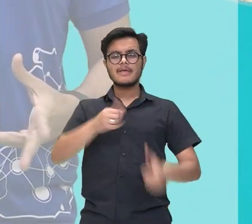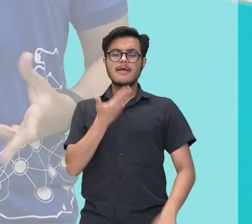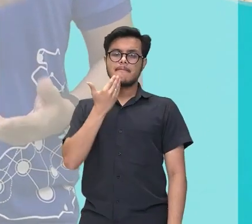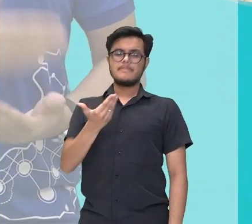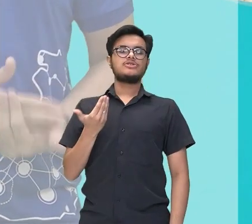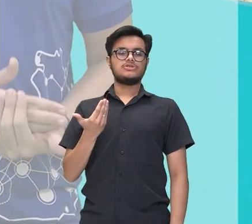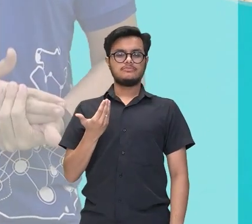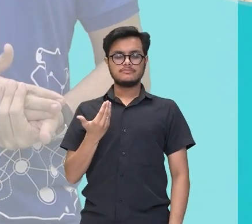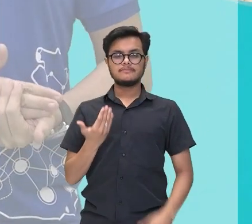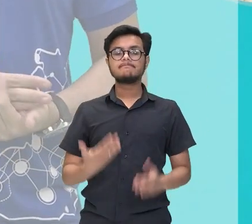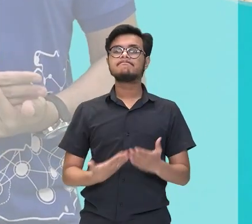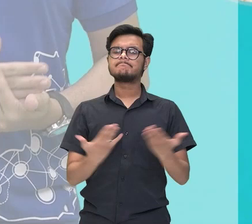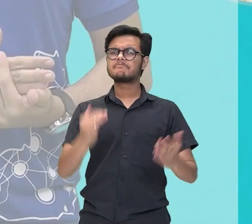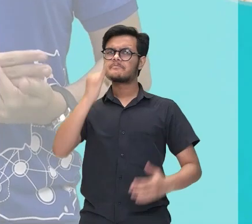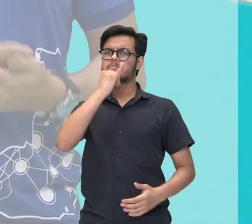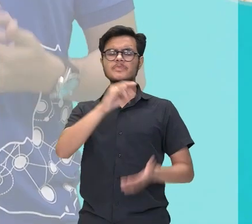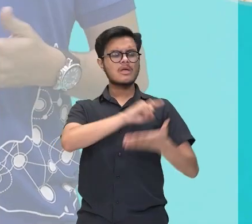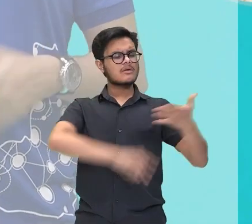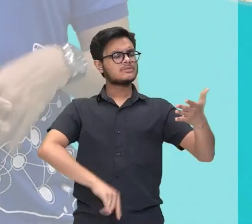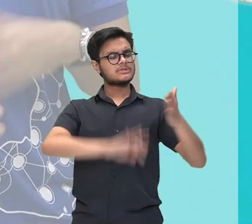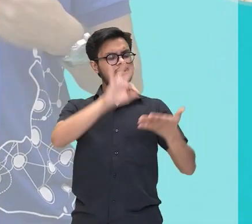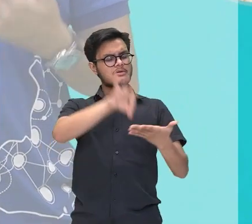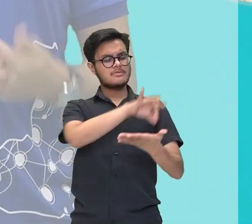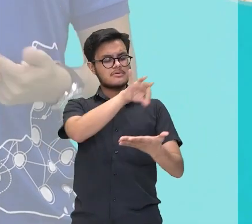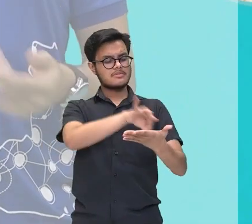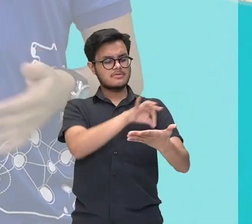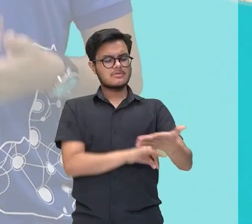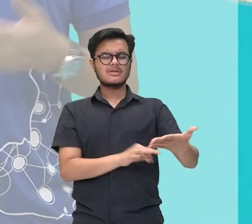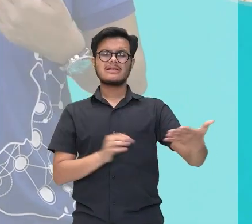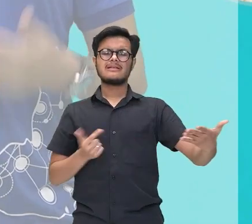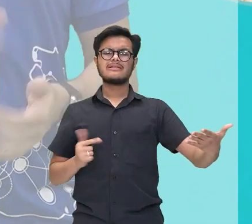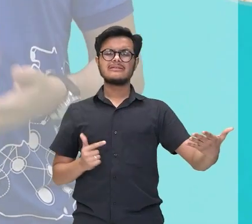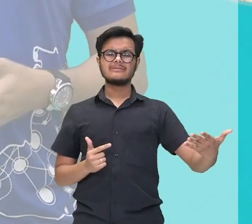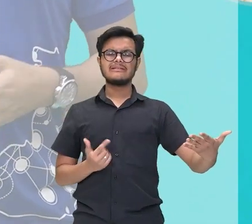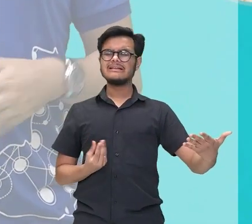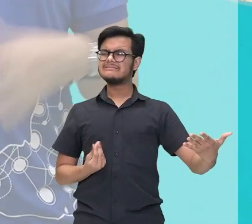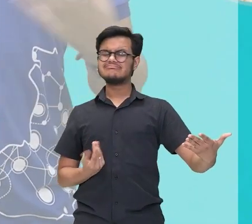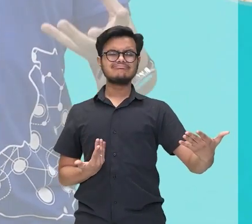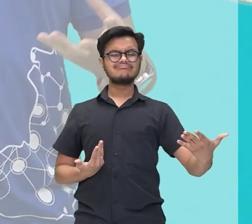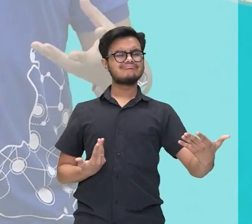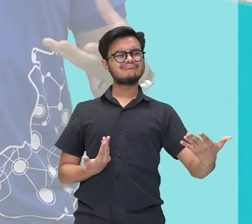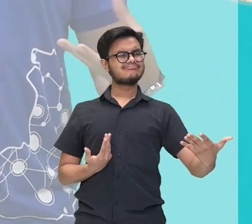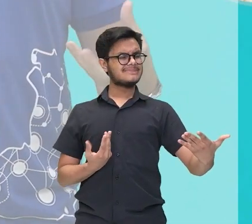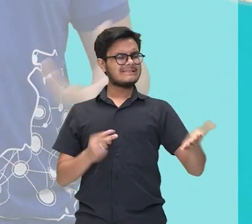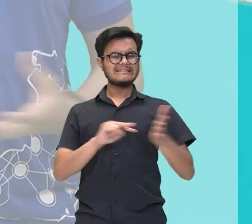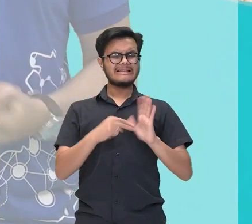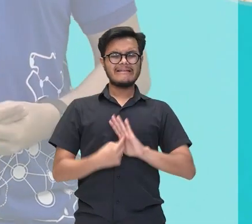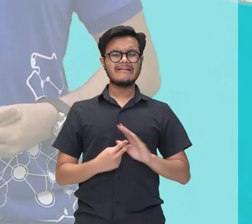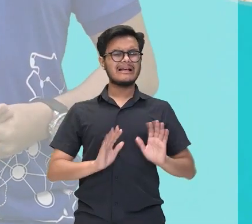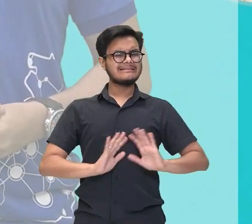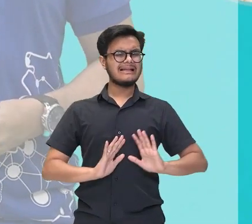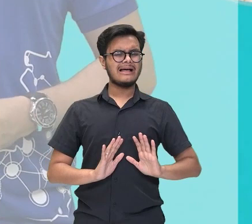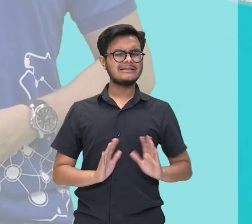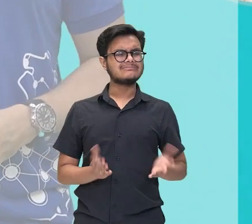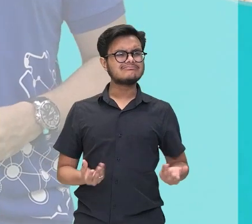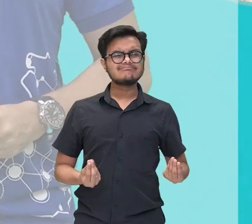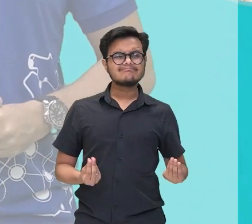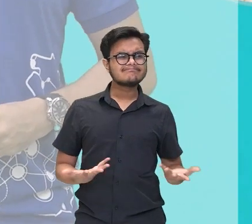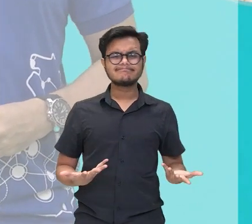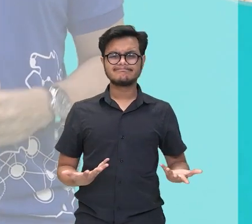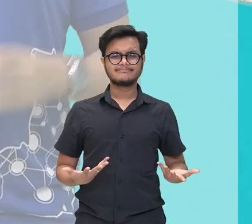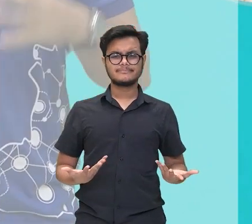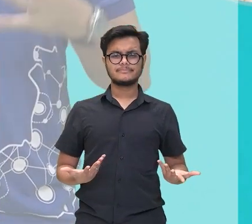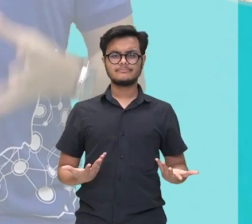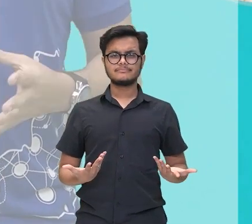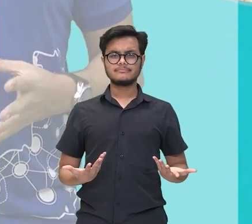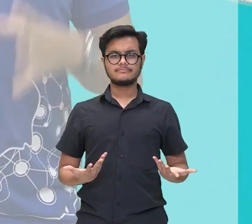Imaginem escrever um documento, né, sem pé nem cabeça, né, lé com cré, como a gente diz aí na nossa linguagem